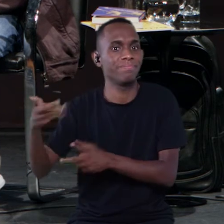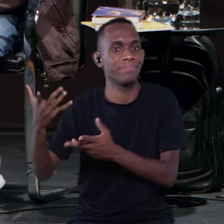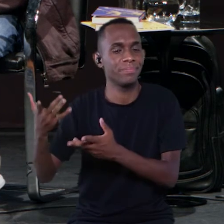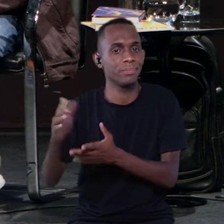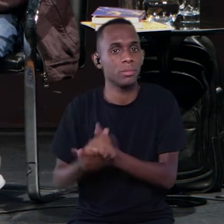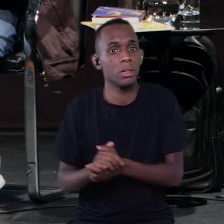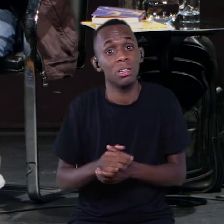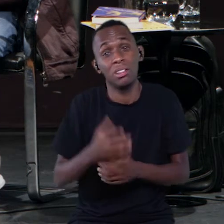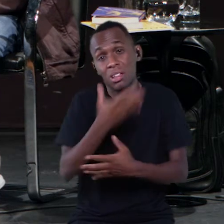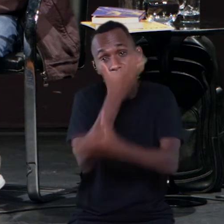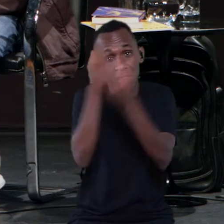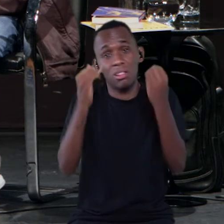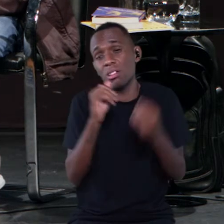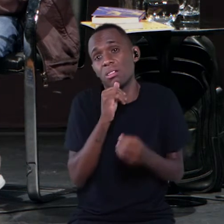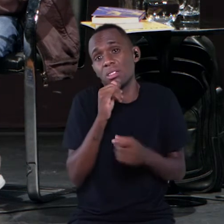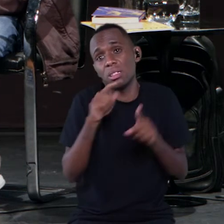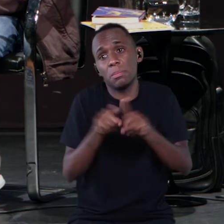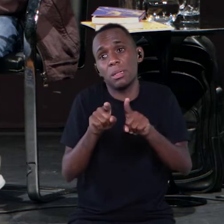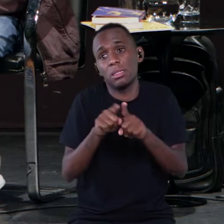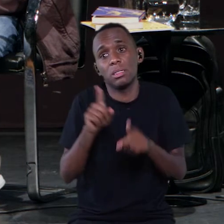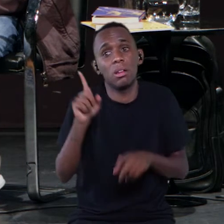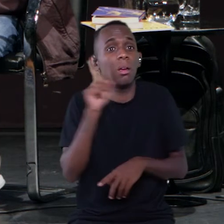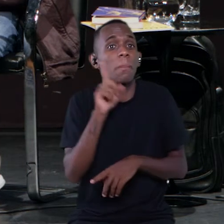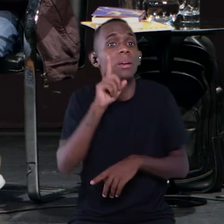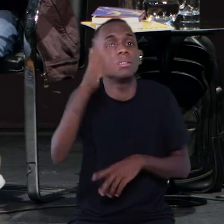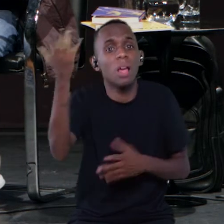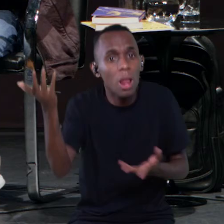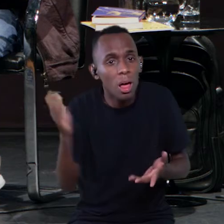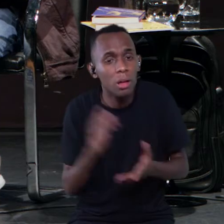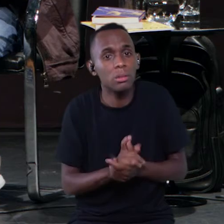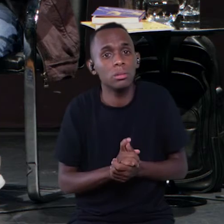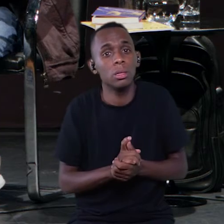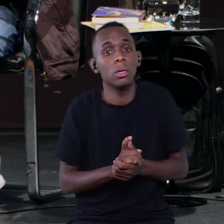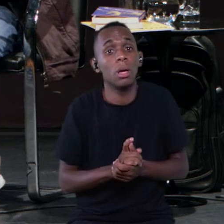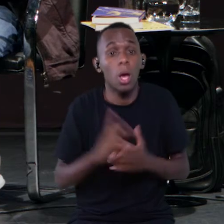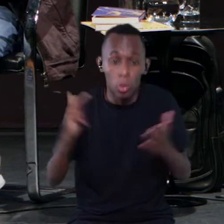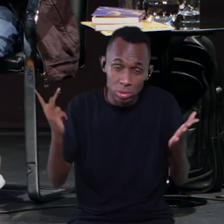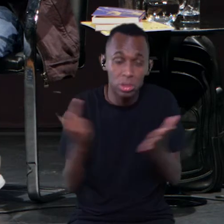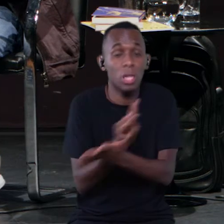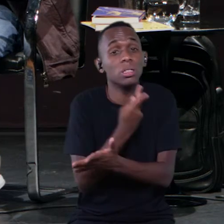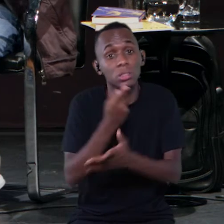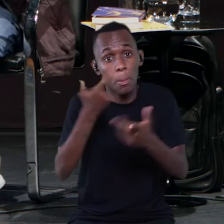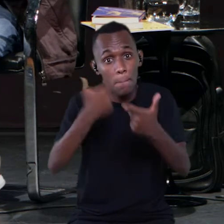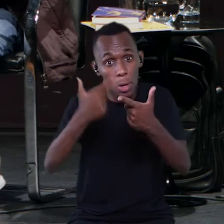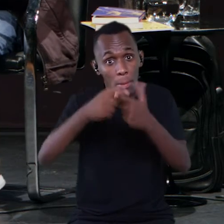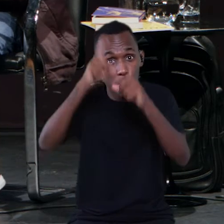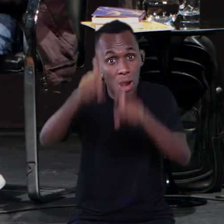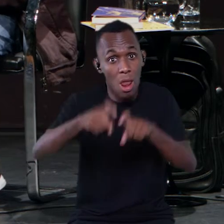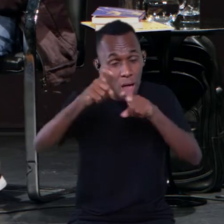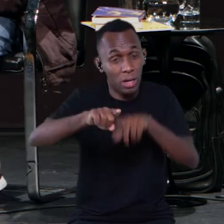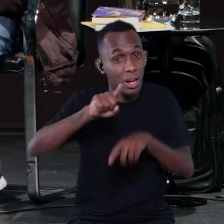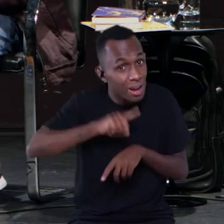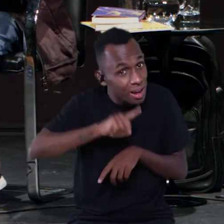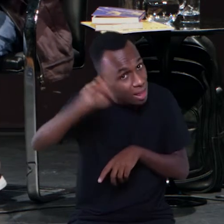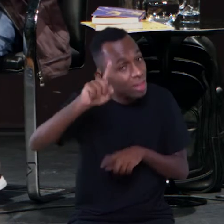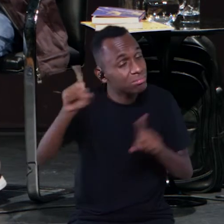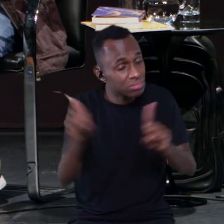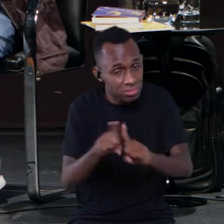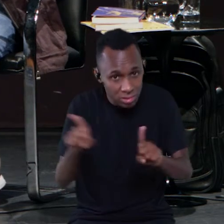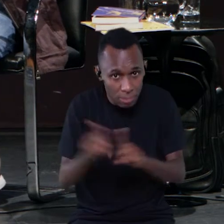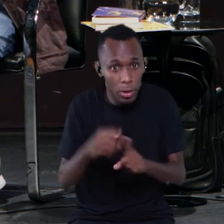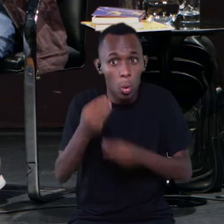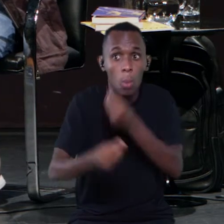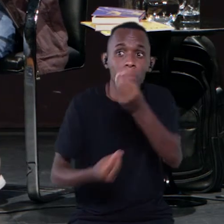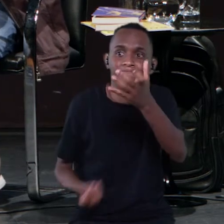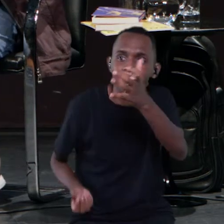esquece de pensar no interior dos Estados Unidos. Há uma questão agrária no interior dos Estados Unidos que é intocada. É toda uma